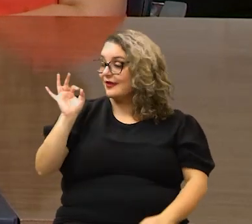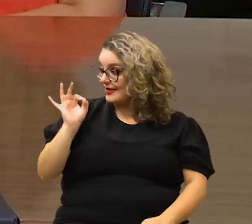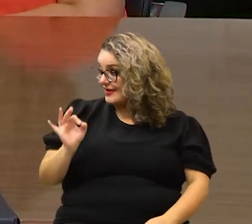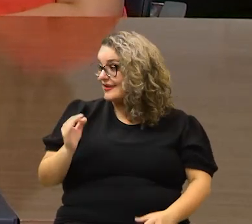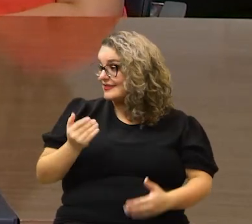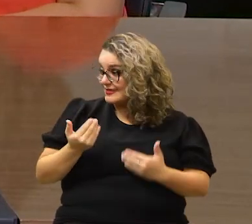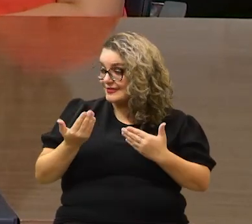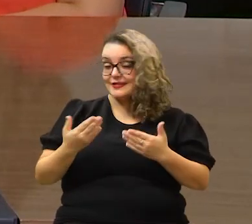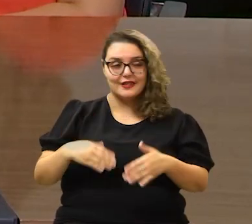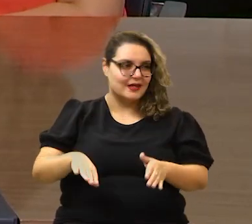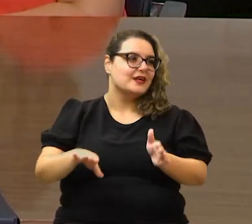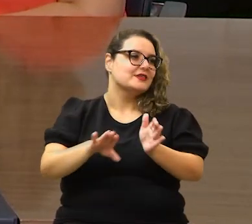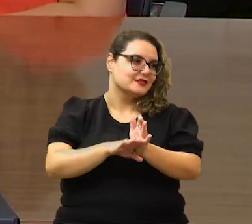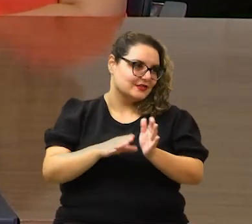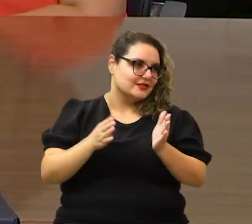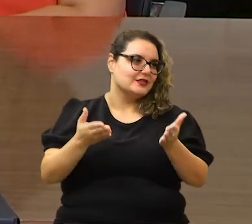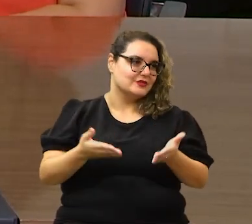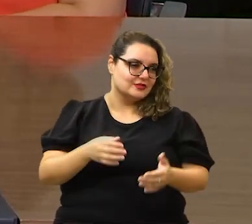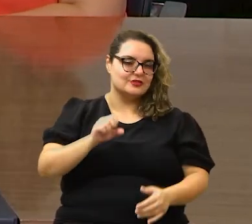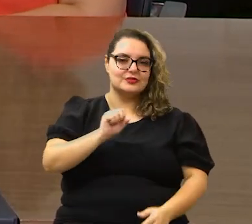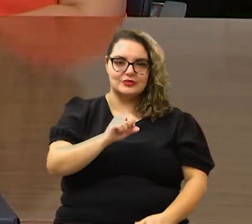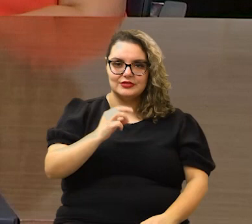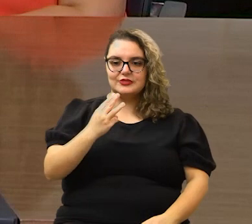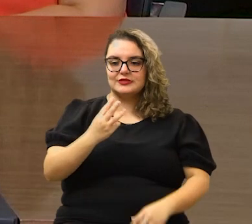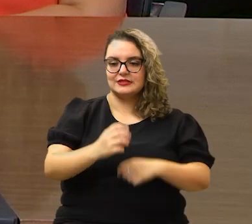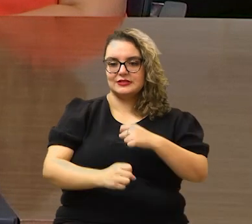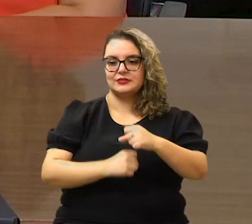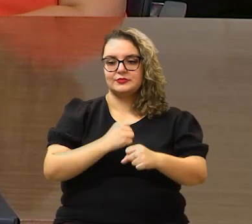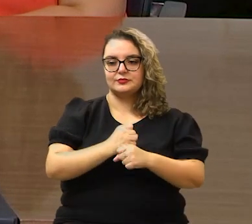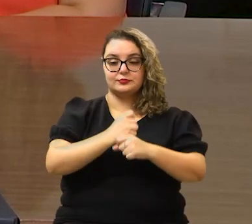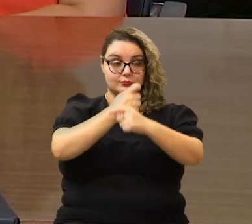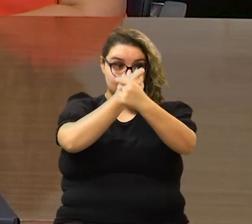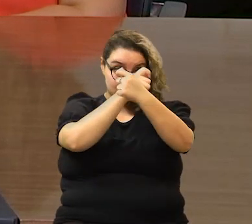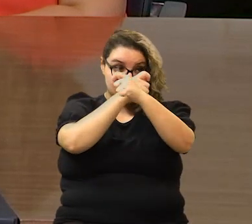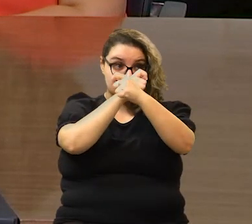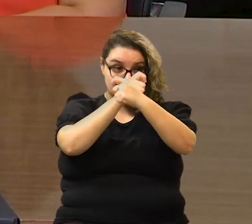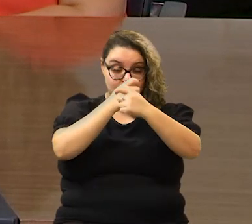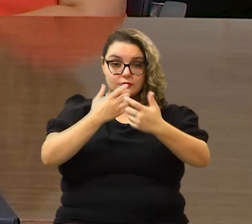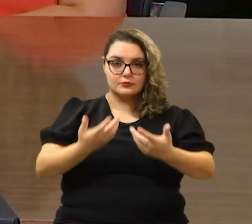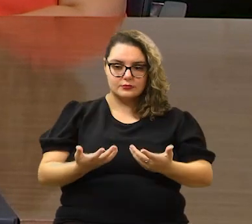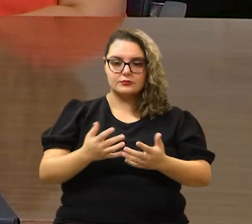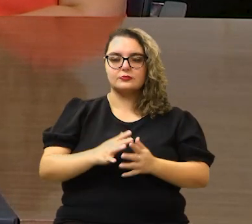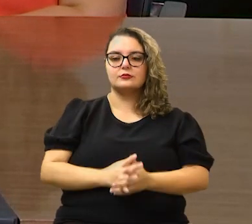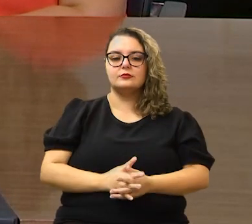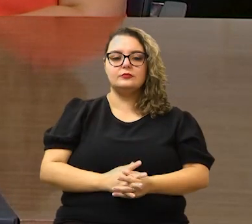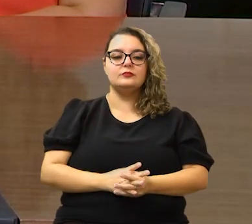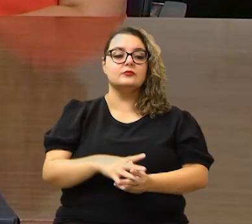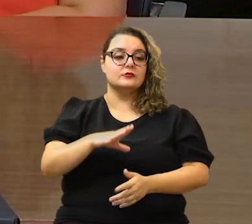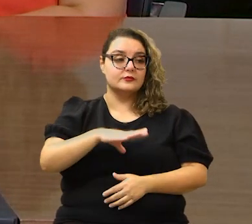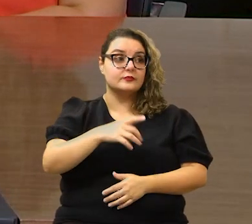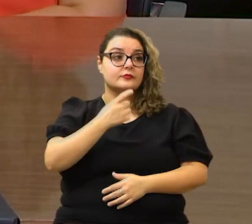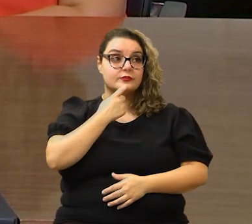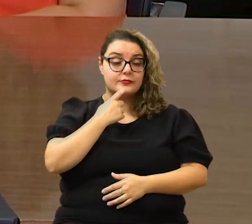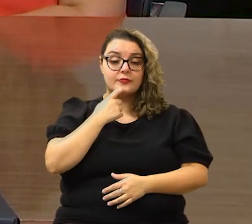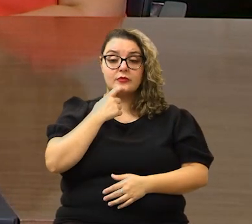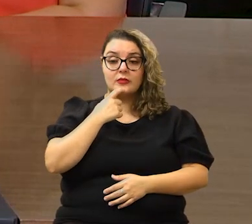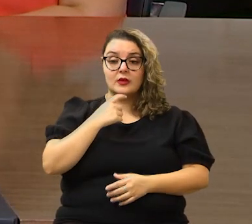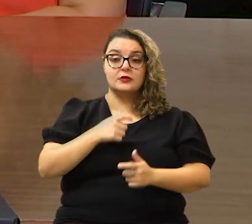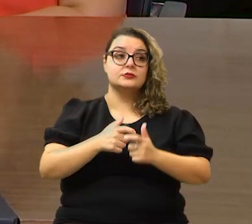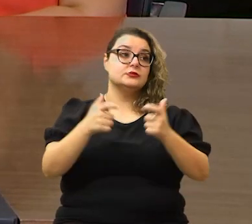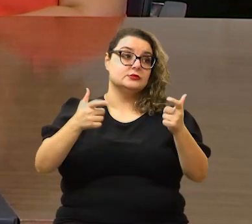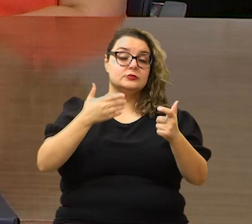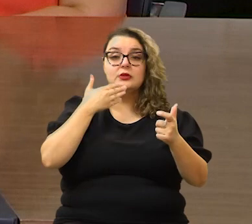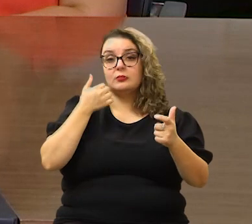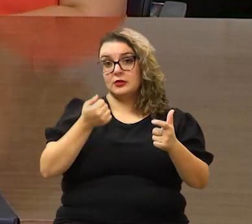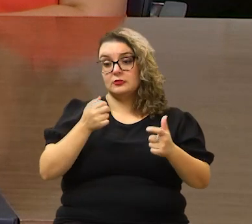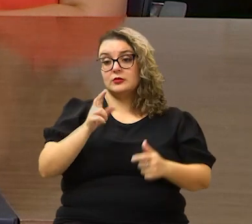tornaria, a proporção que chegaria hoje aos 83 anos, a Pontifícia Universidade Católica de Campinas. É uma